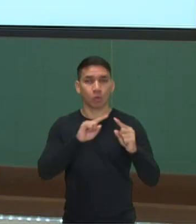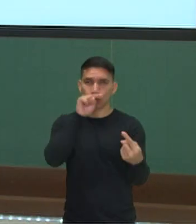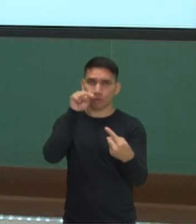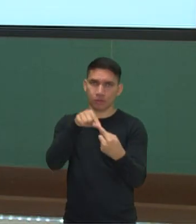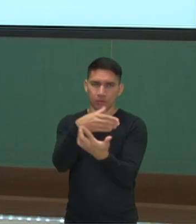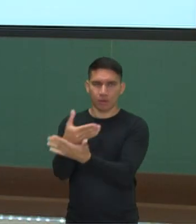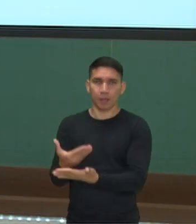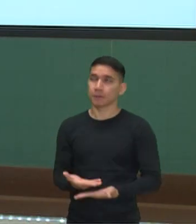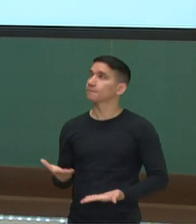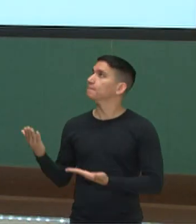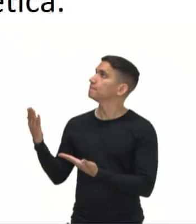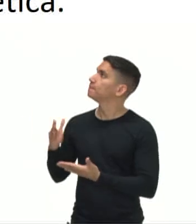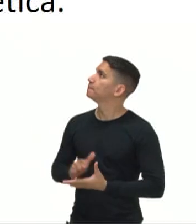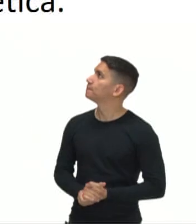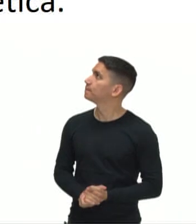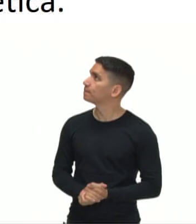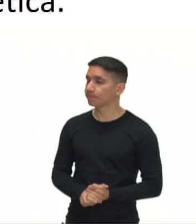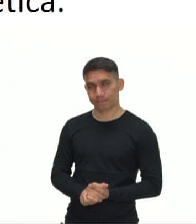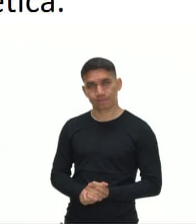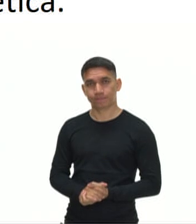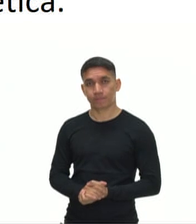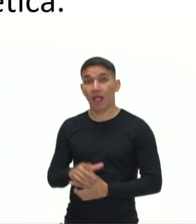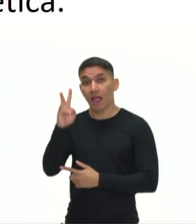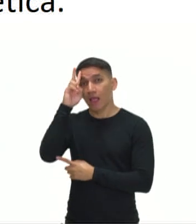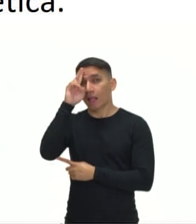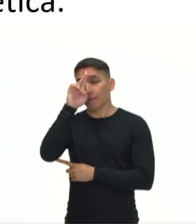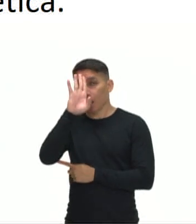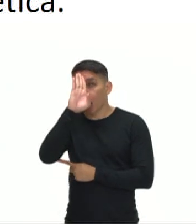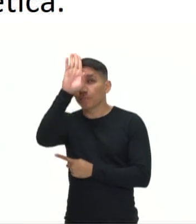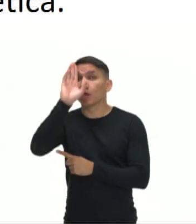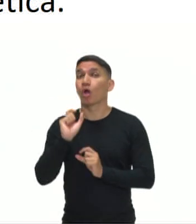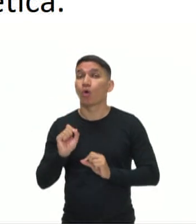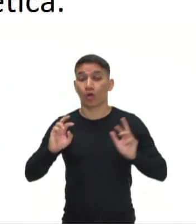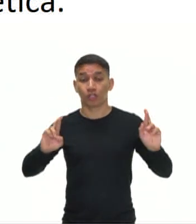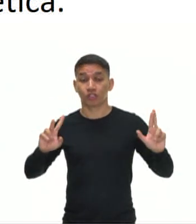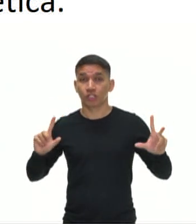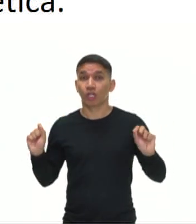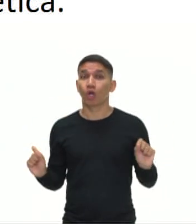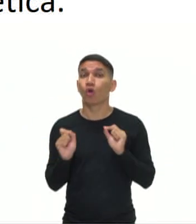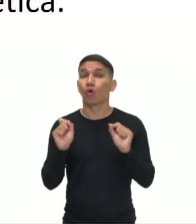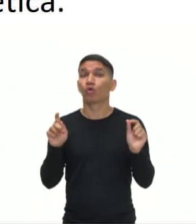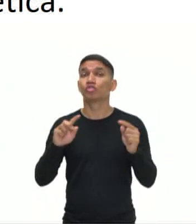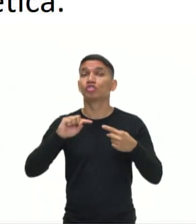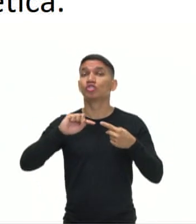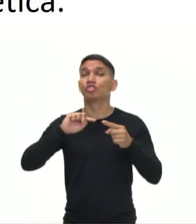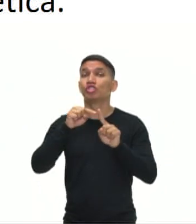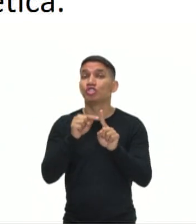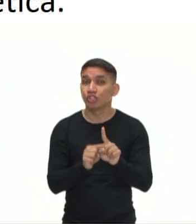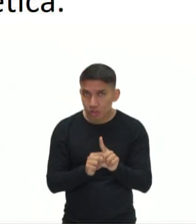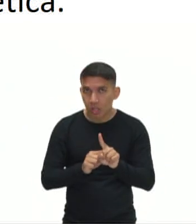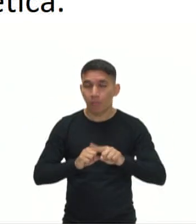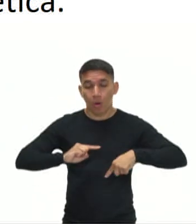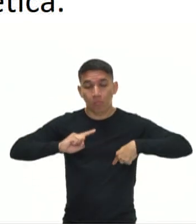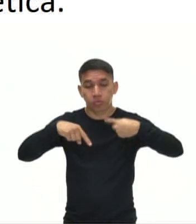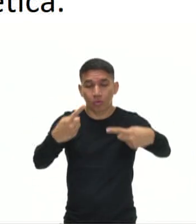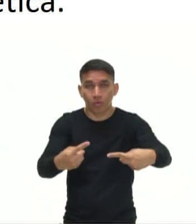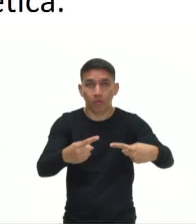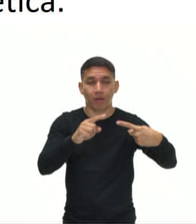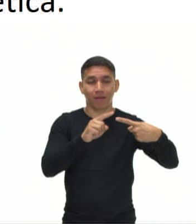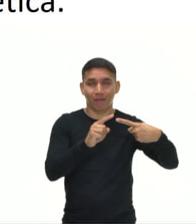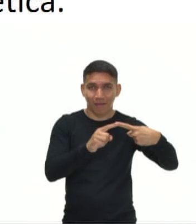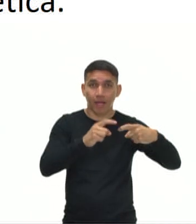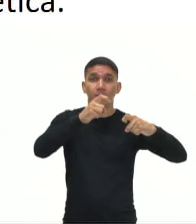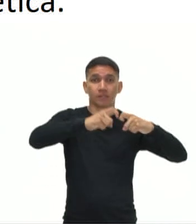objetivos dessa nossa aula: retomar as principais diferenças entre a reprodução sexuada e